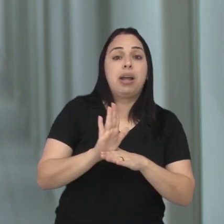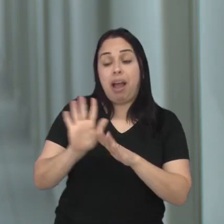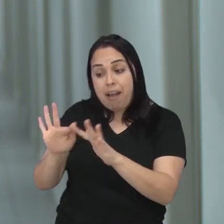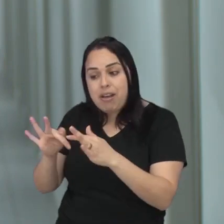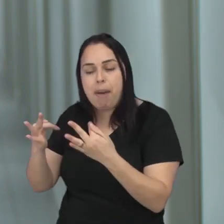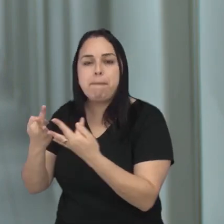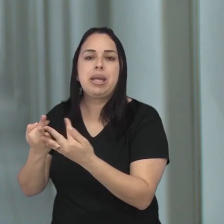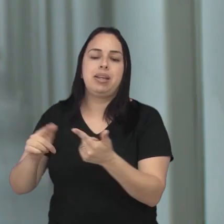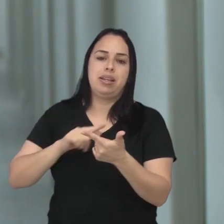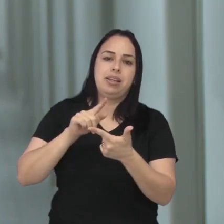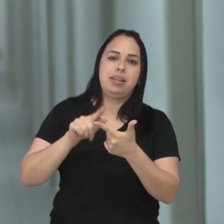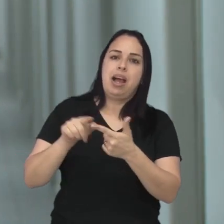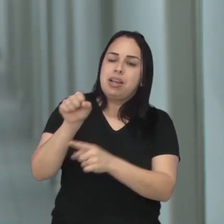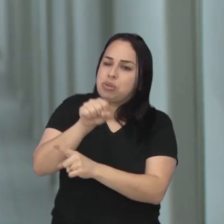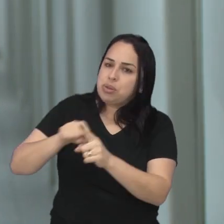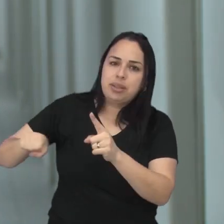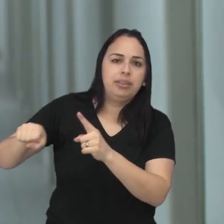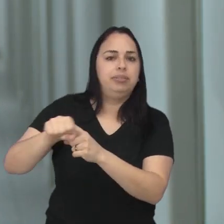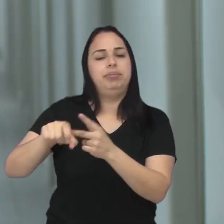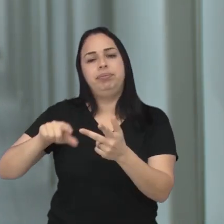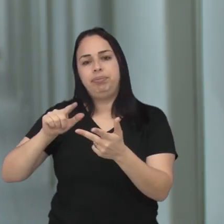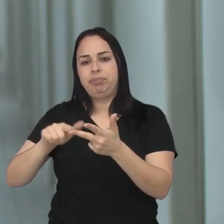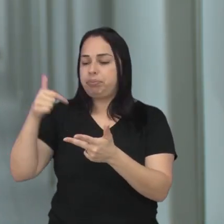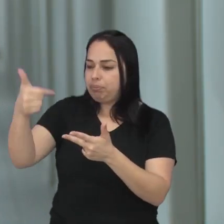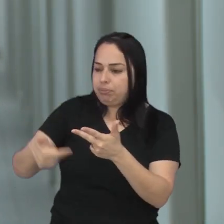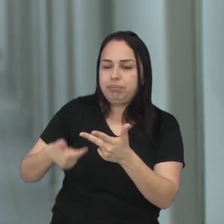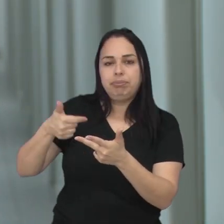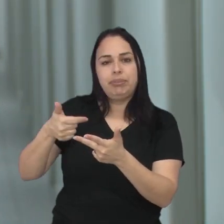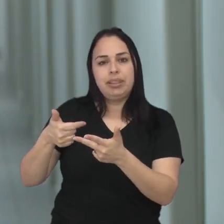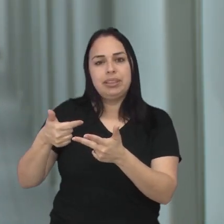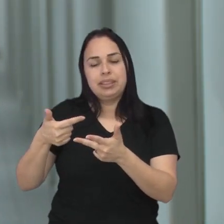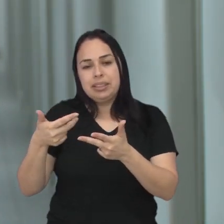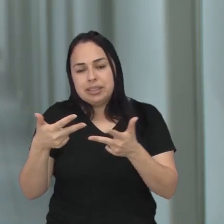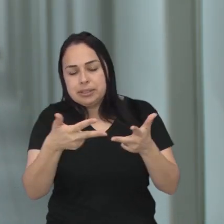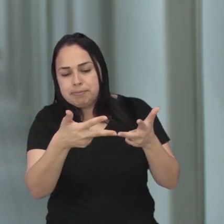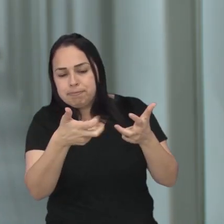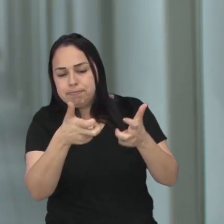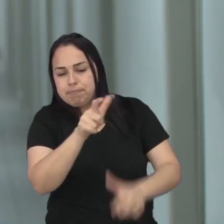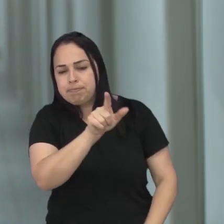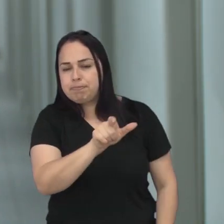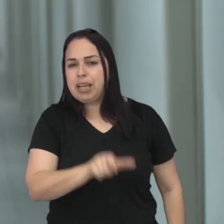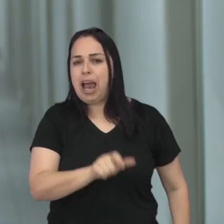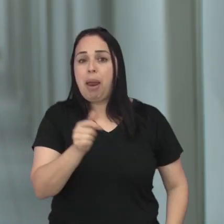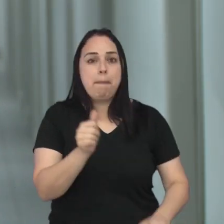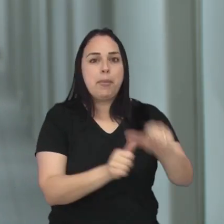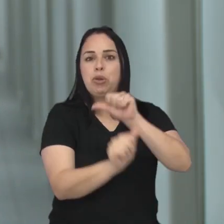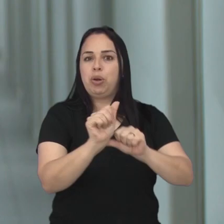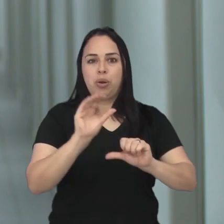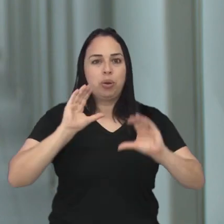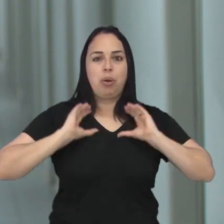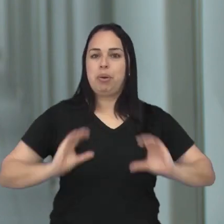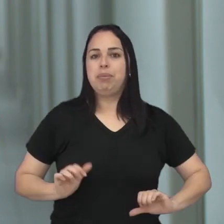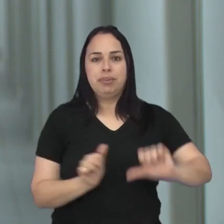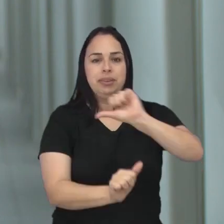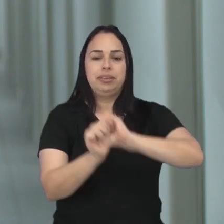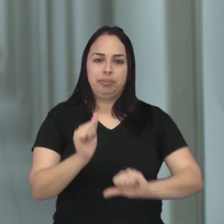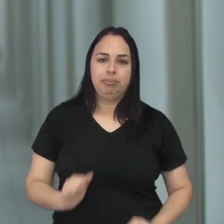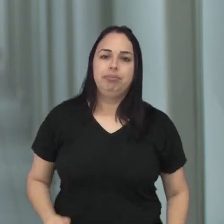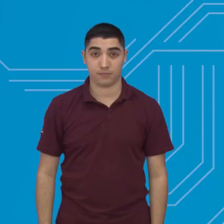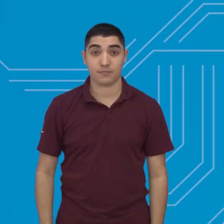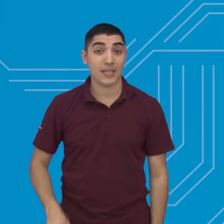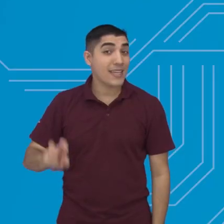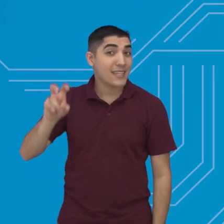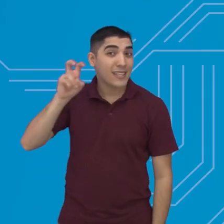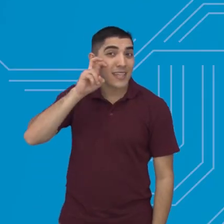essa rede, né? Família, a sociedade de uma maneira geral, o trabalho, você percebe, né, que a pessoa ela mudou o